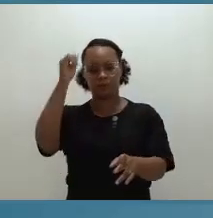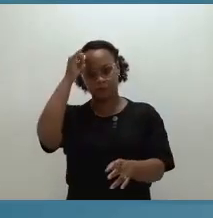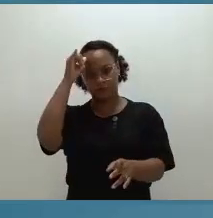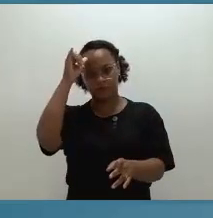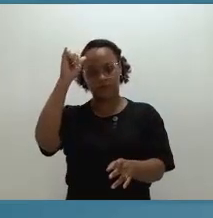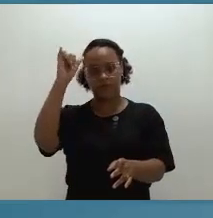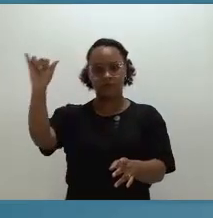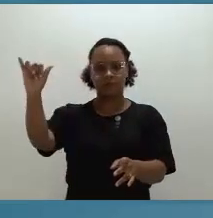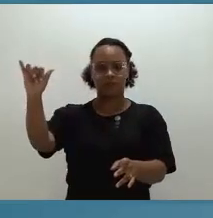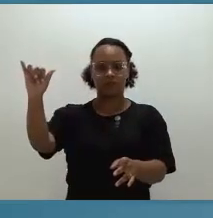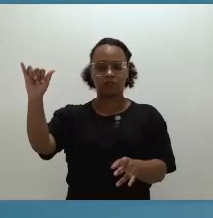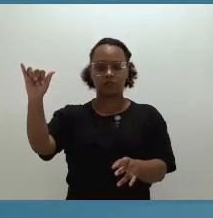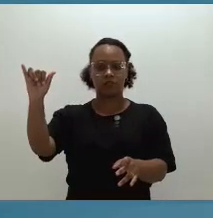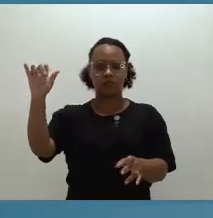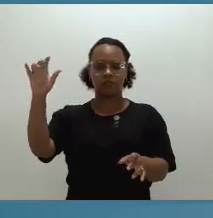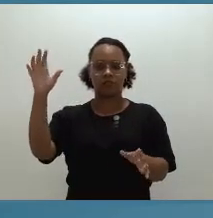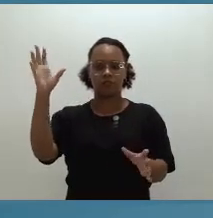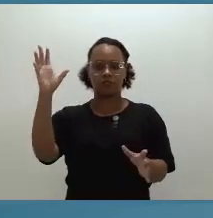de constituição.